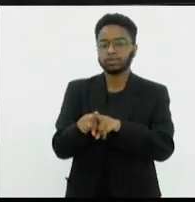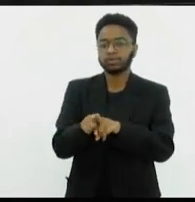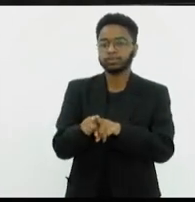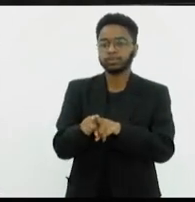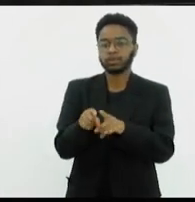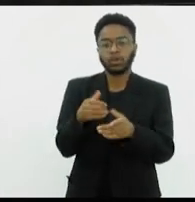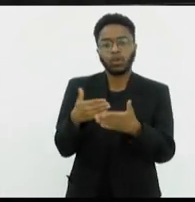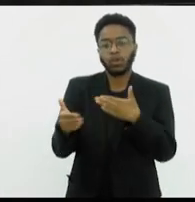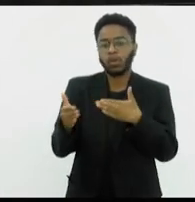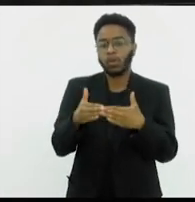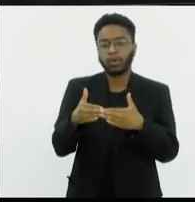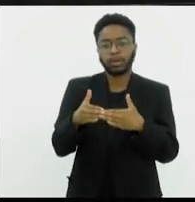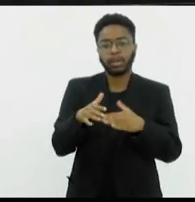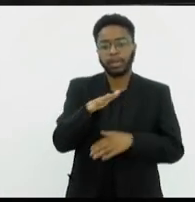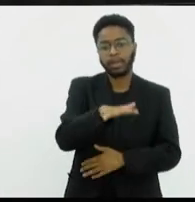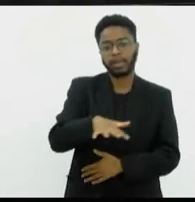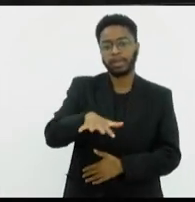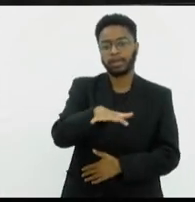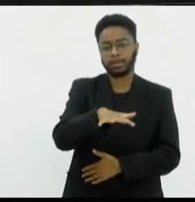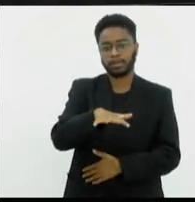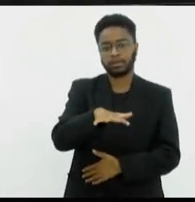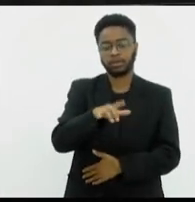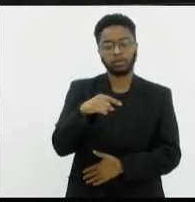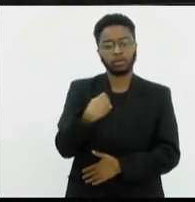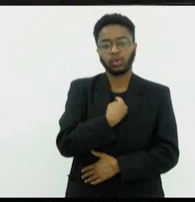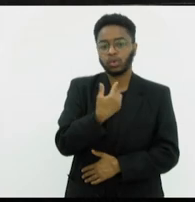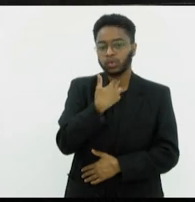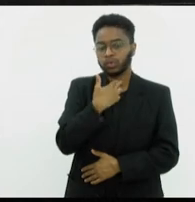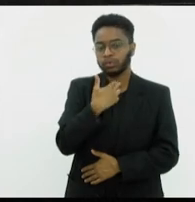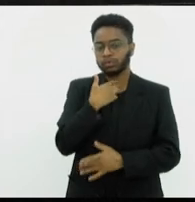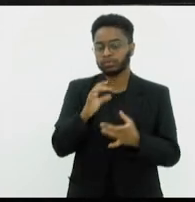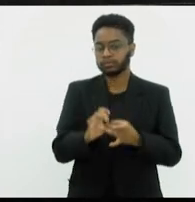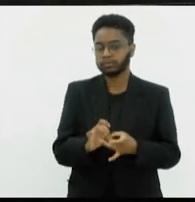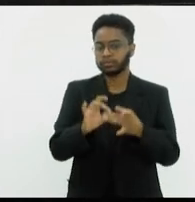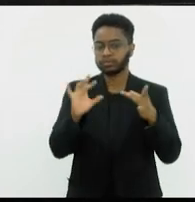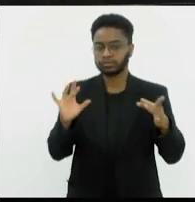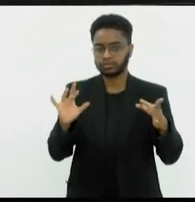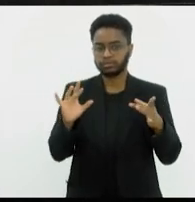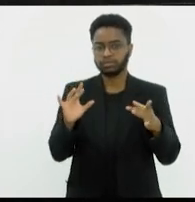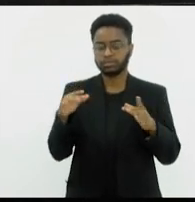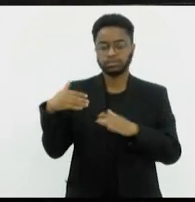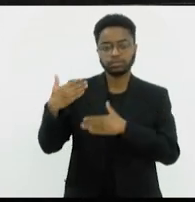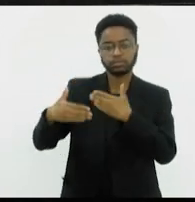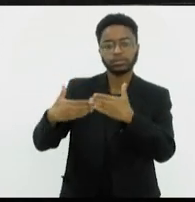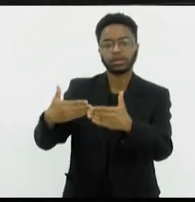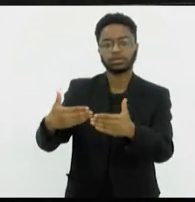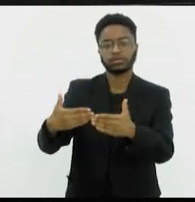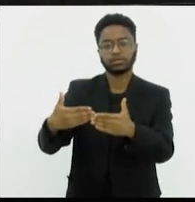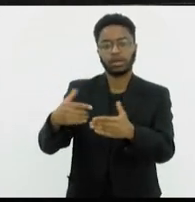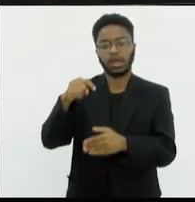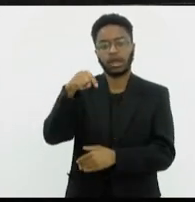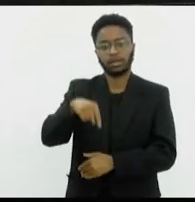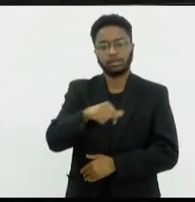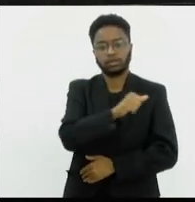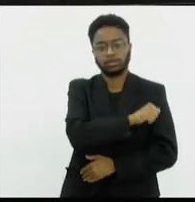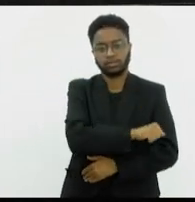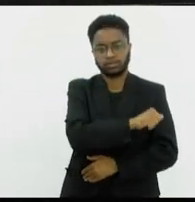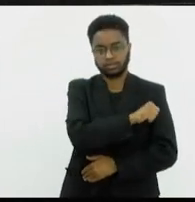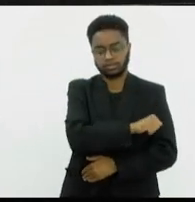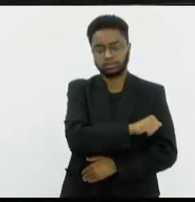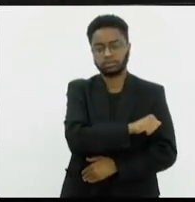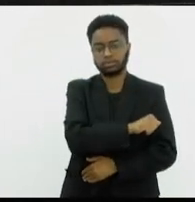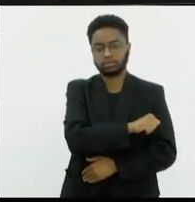as suas instâncias. Não podemos permitir prosperar no estado do Rio de